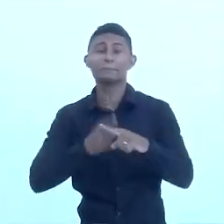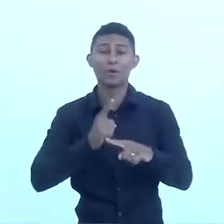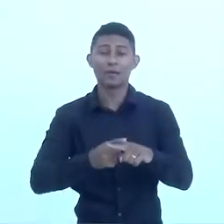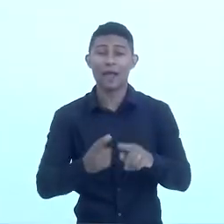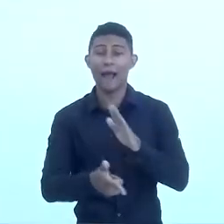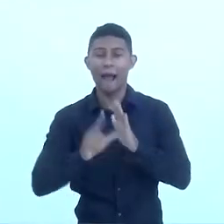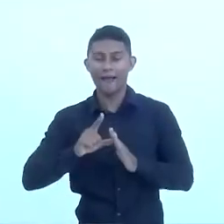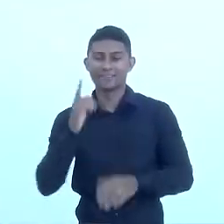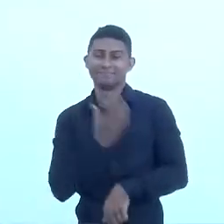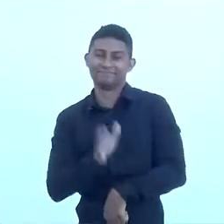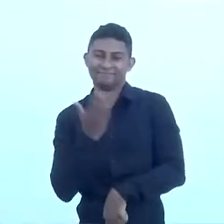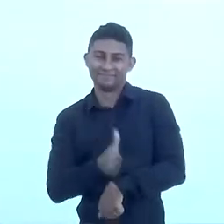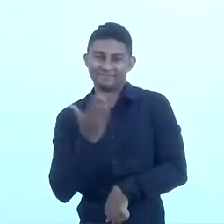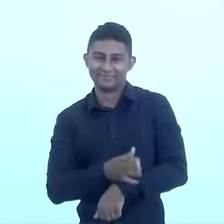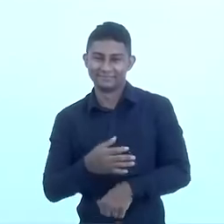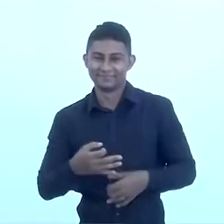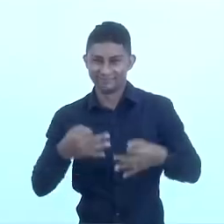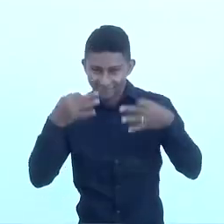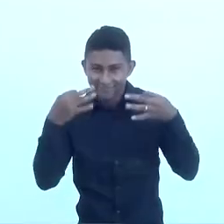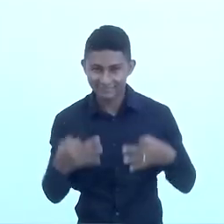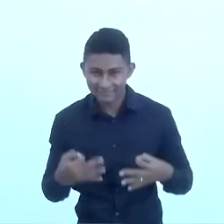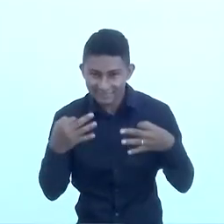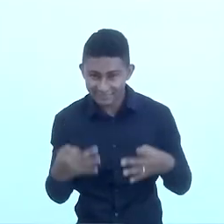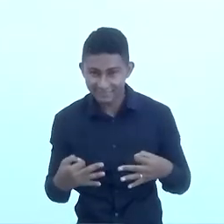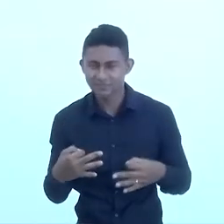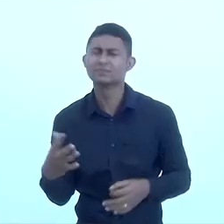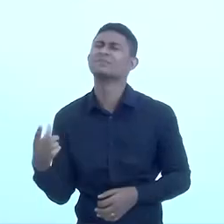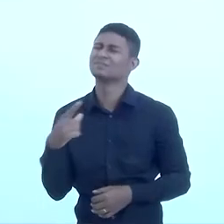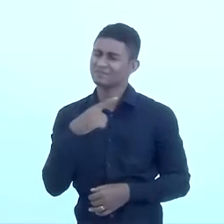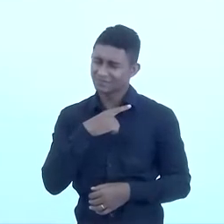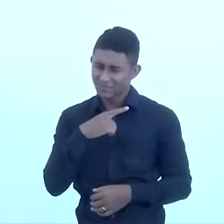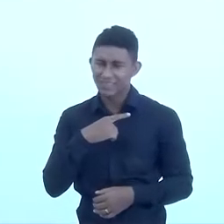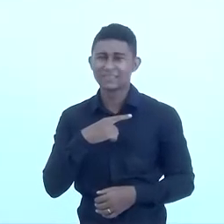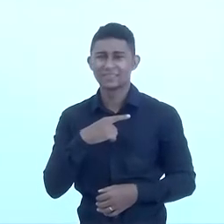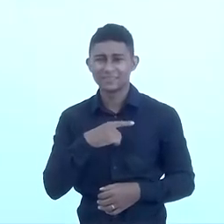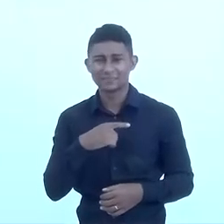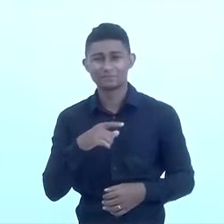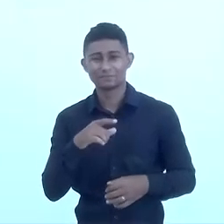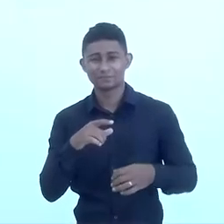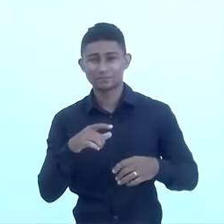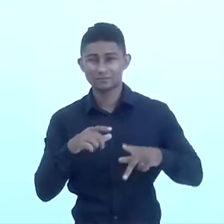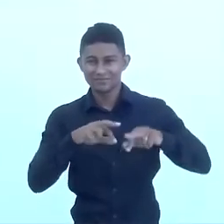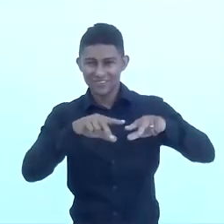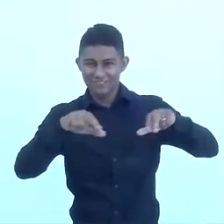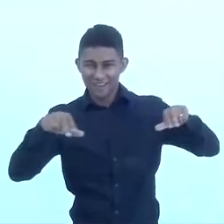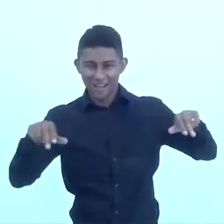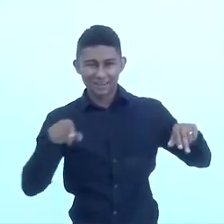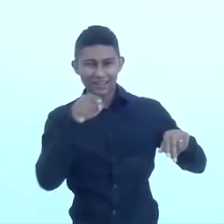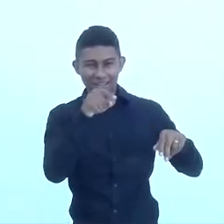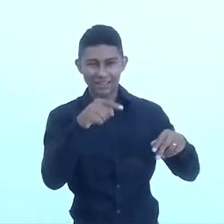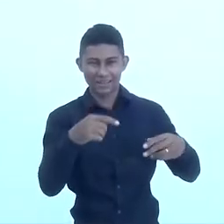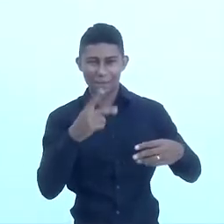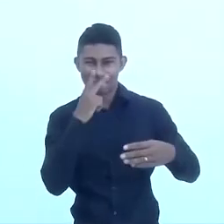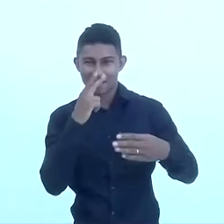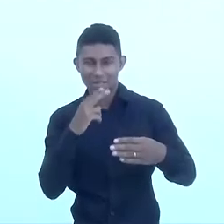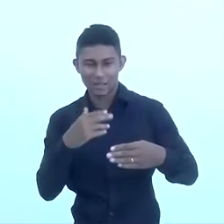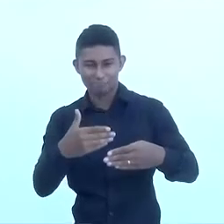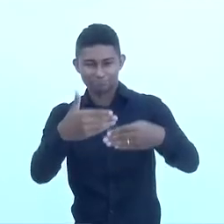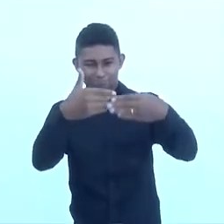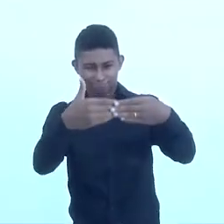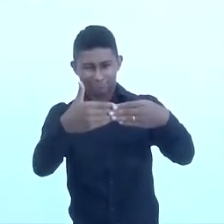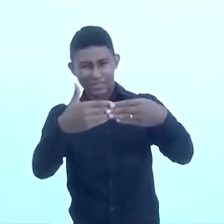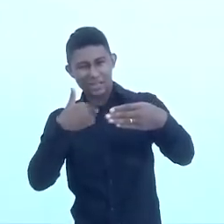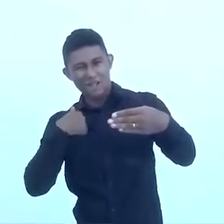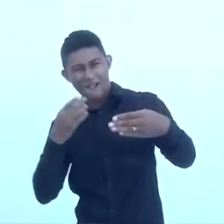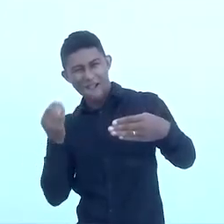Ele ficou treinando aquilo. Ele treina... Uhum. Tem aquelas placas que ficam assim, fingindo que são jogadores da